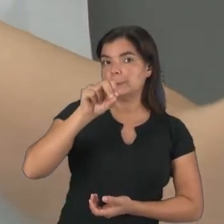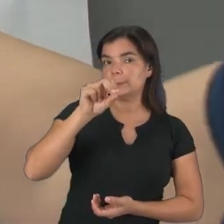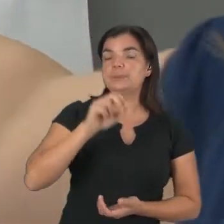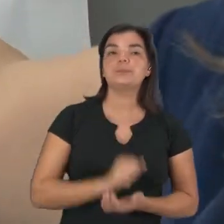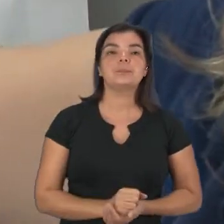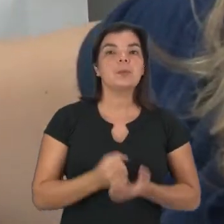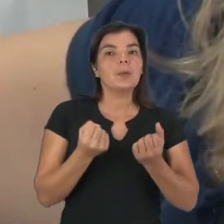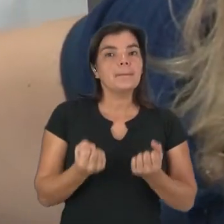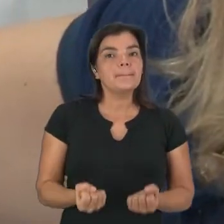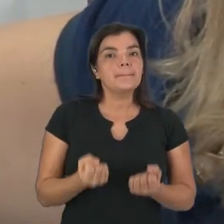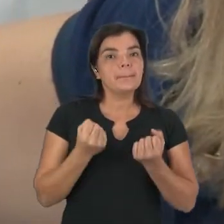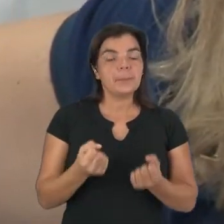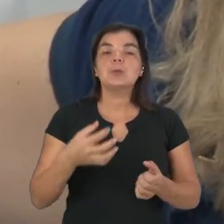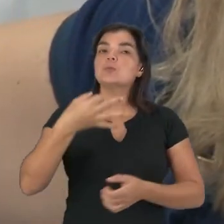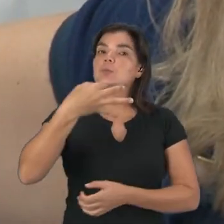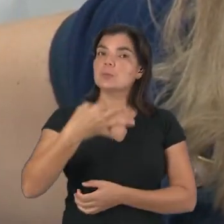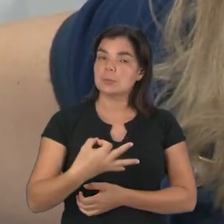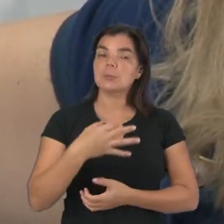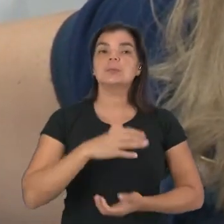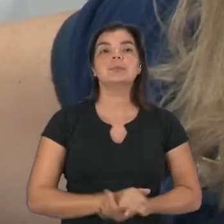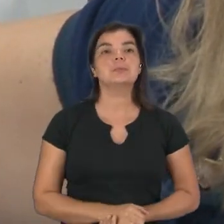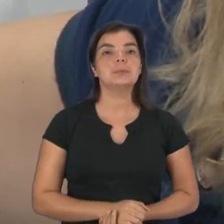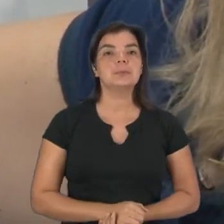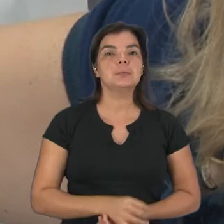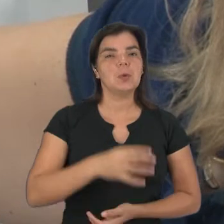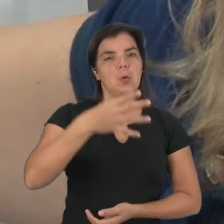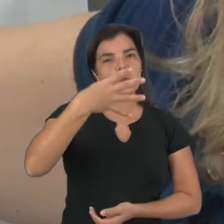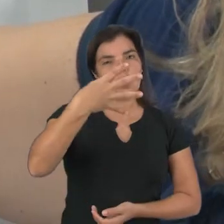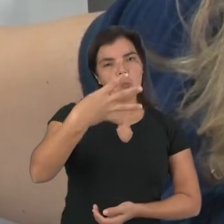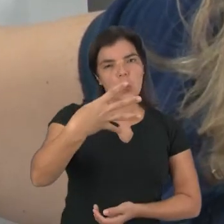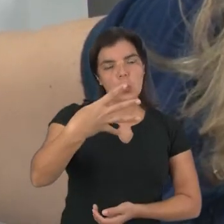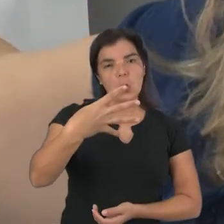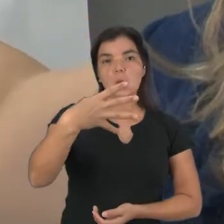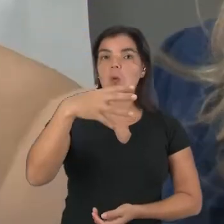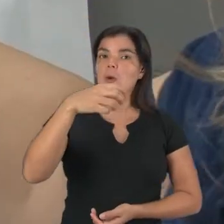o peso ideal para ela é